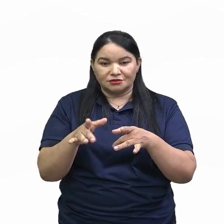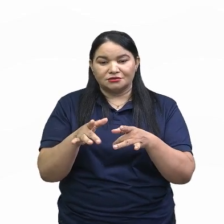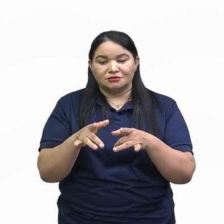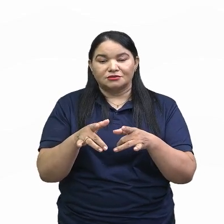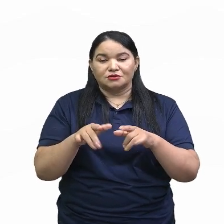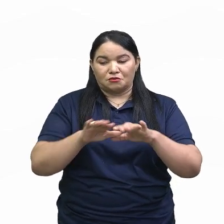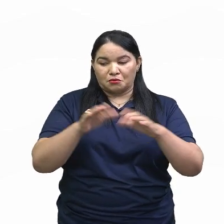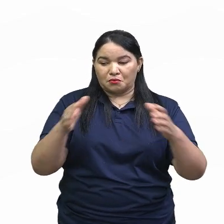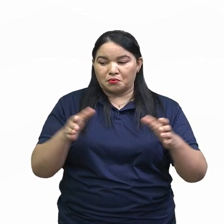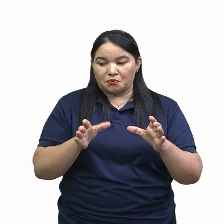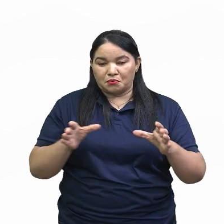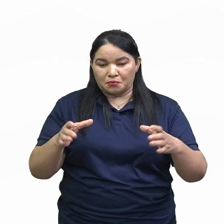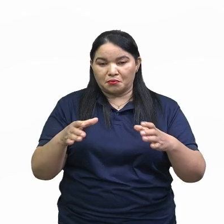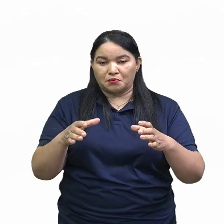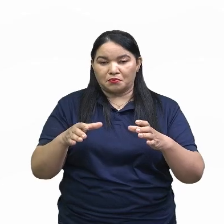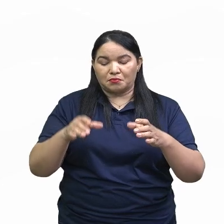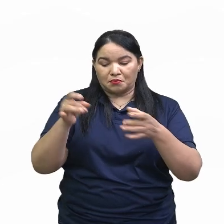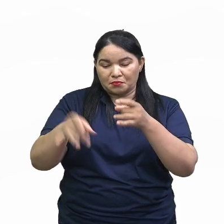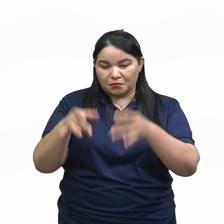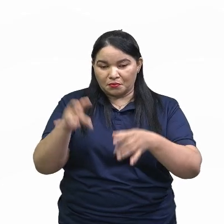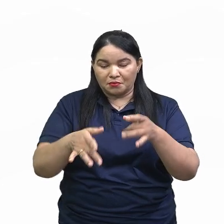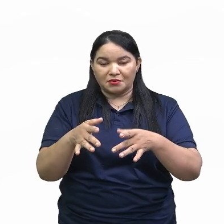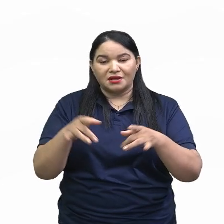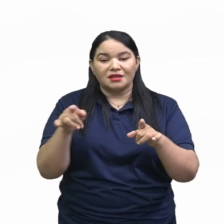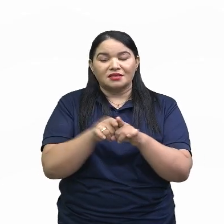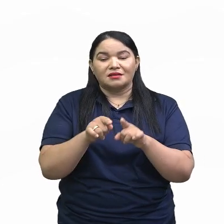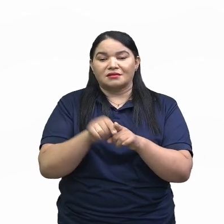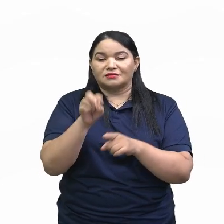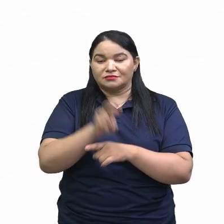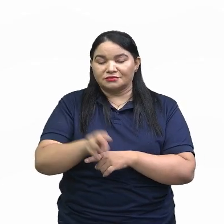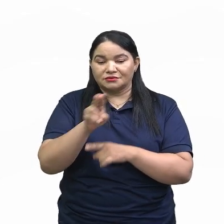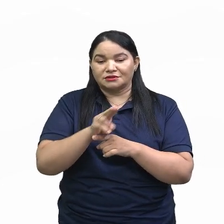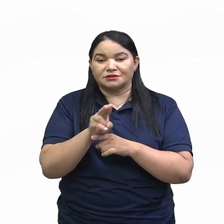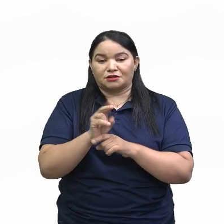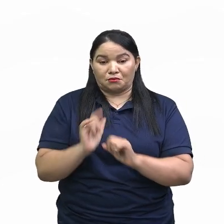aterros sanitários. É utilizado como gás de